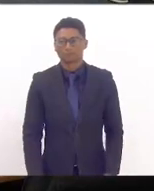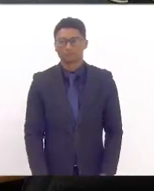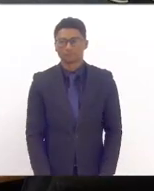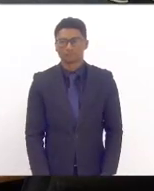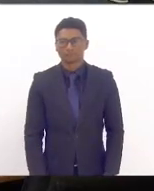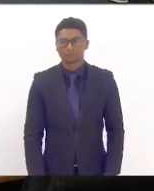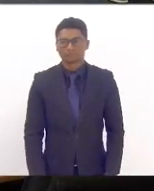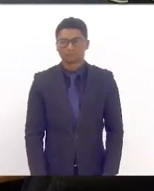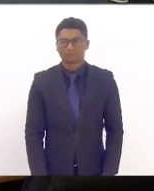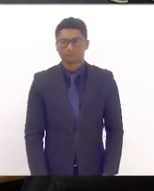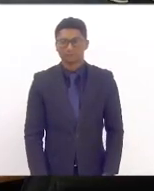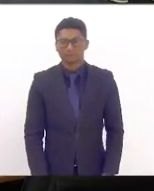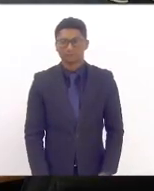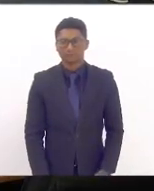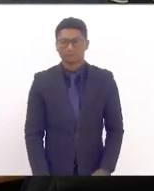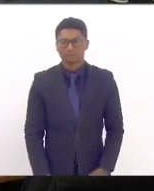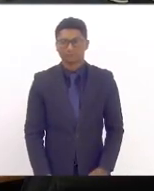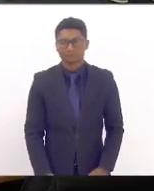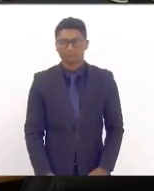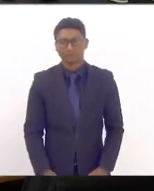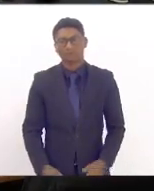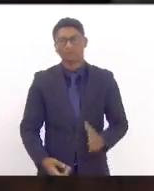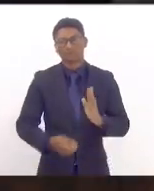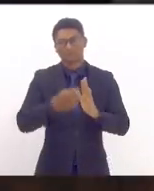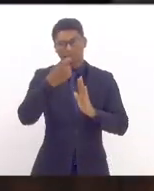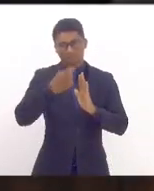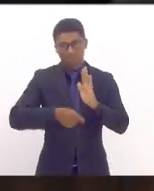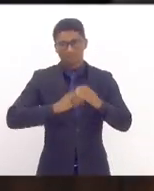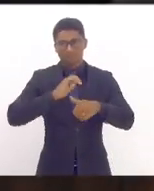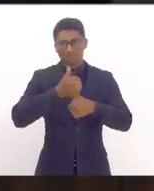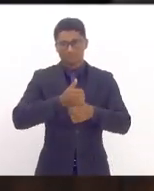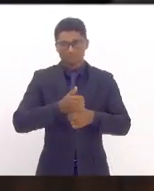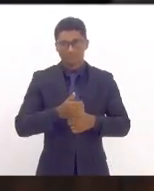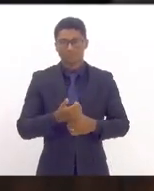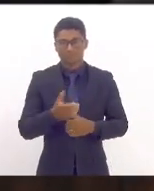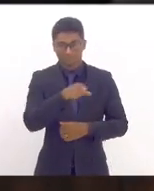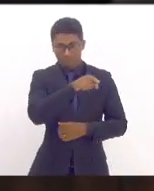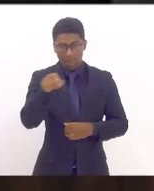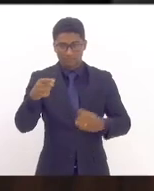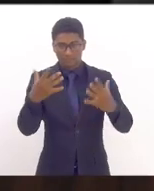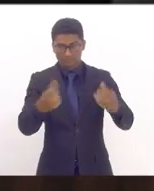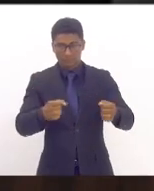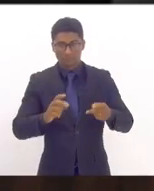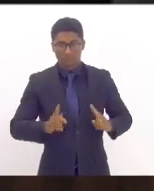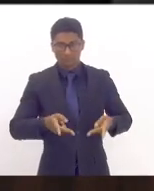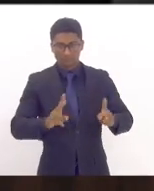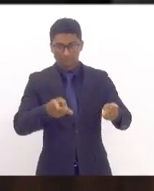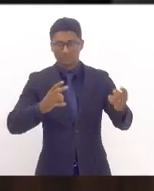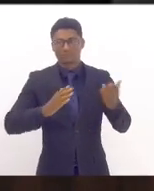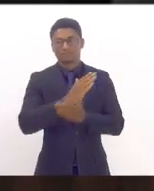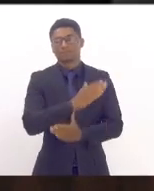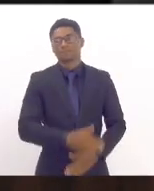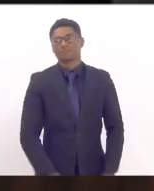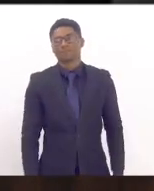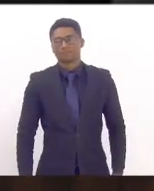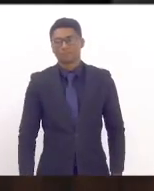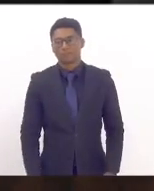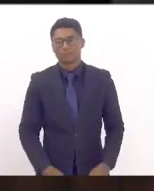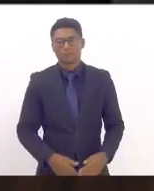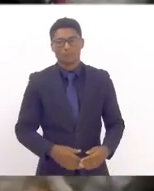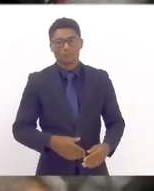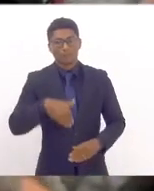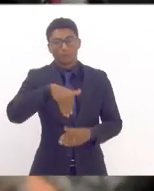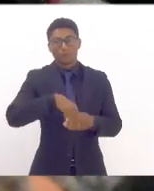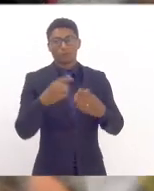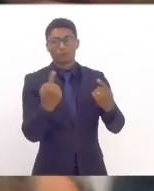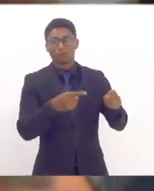em votação substantivo da ccj conforme a final de redação seus que aprovam permaneças que estão aprovados com voto contrário